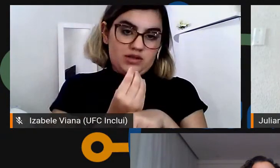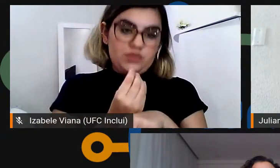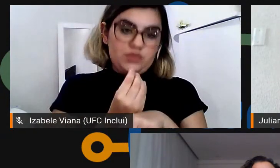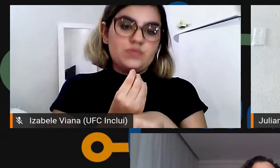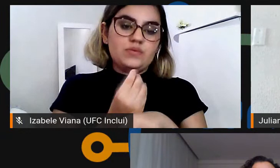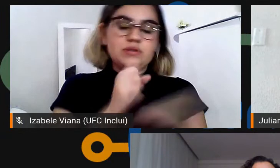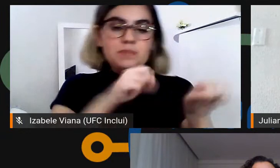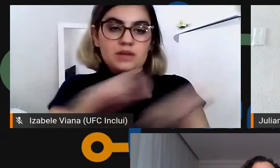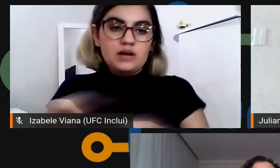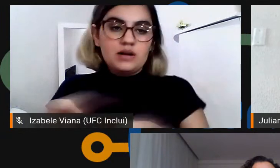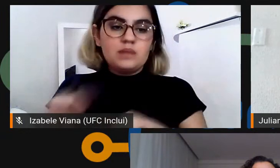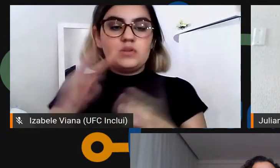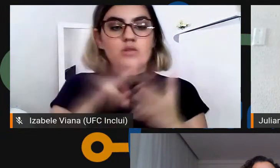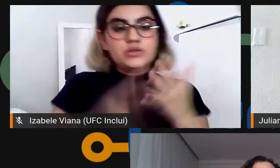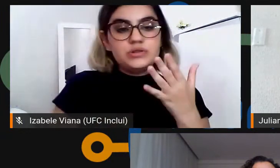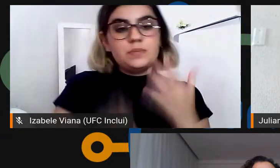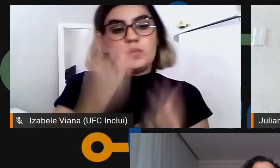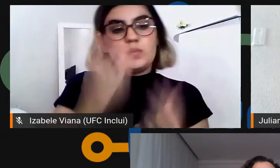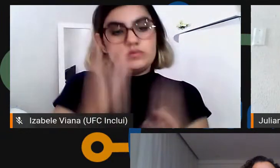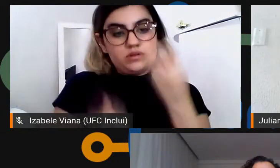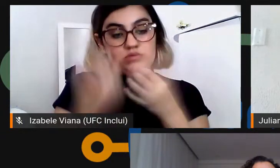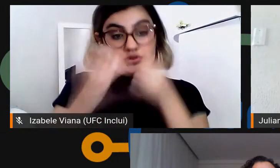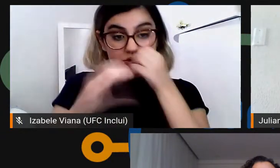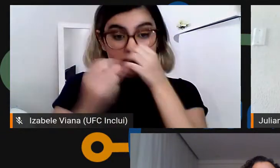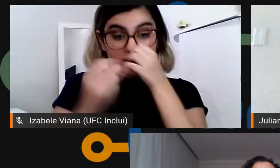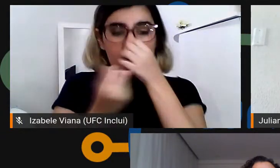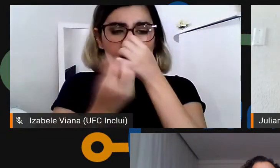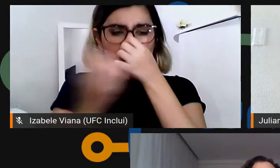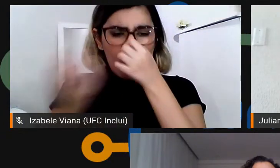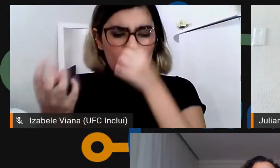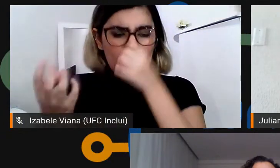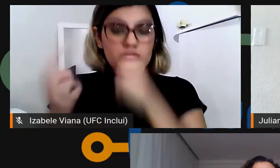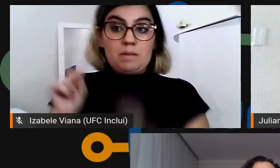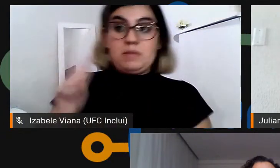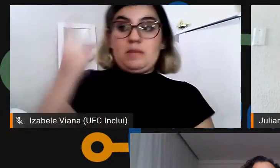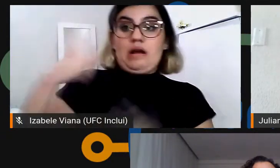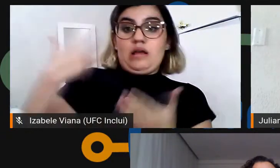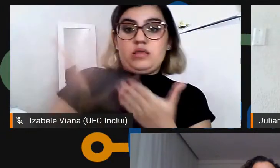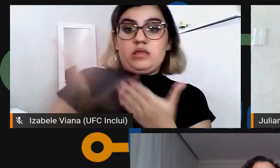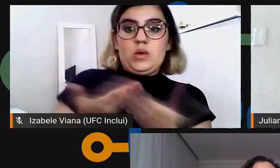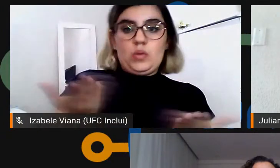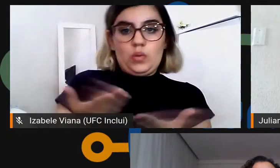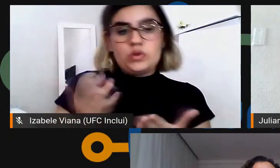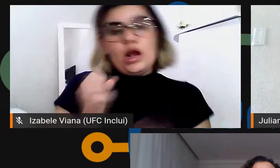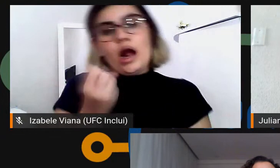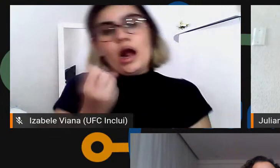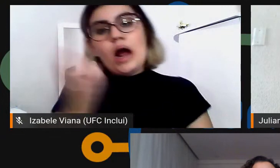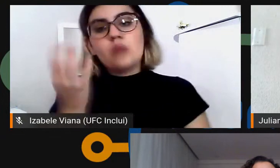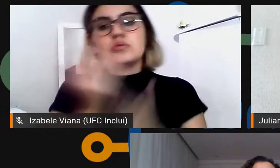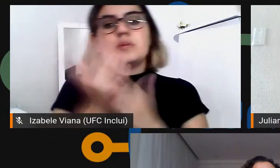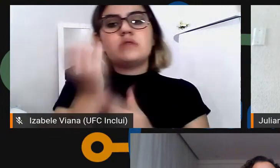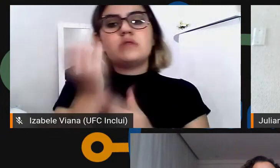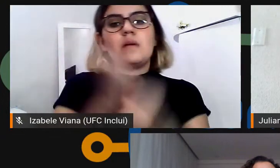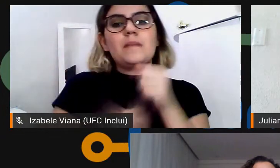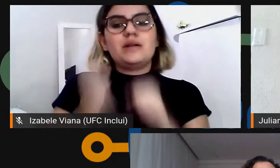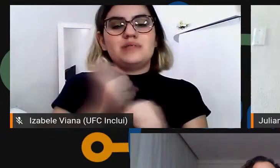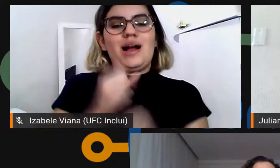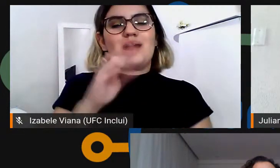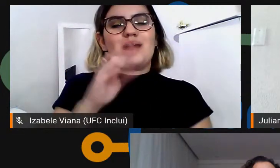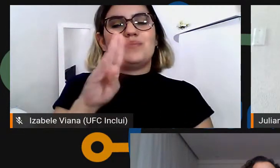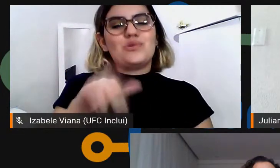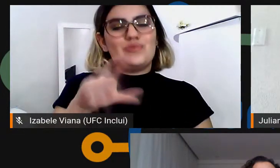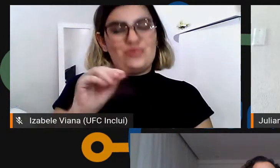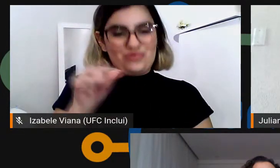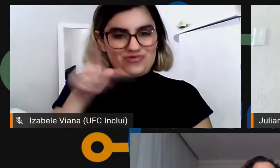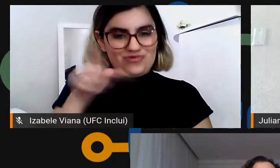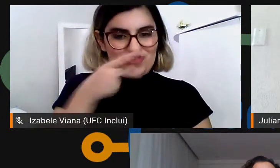desde a primeira edição, alguns do ano passado, como é o caso do Bruno Balacó, que deu seu depoimento aqui hoje, e